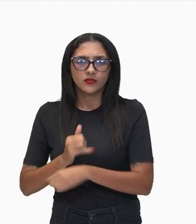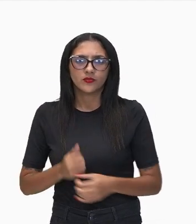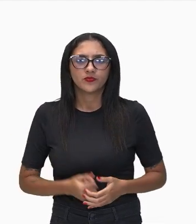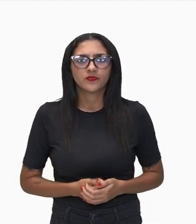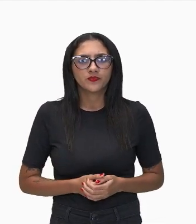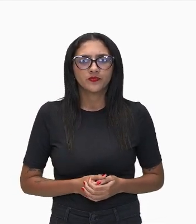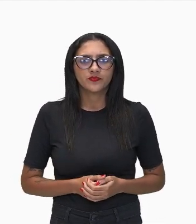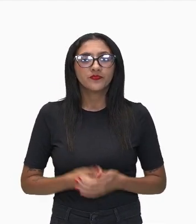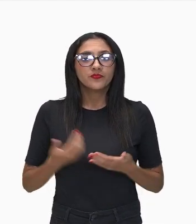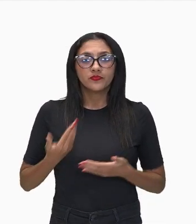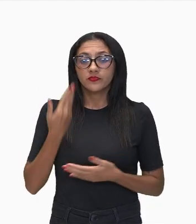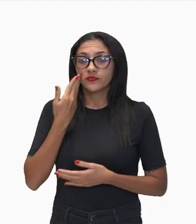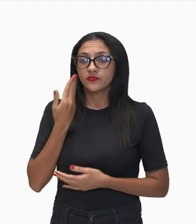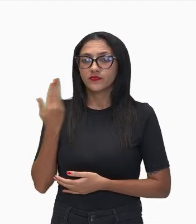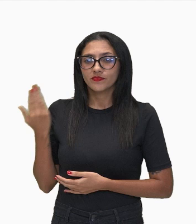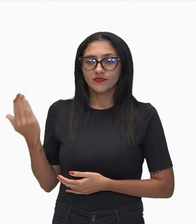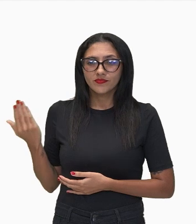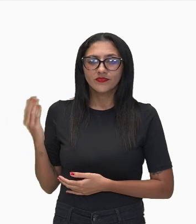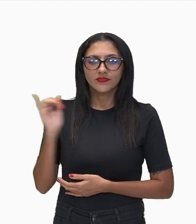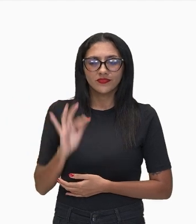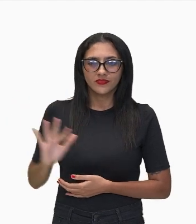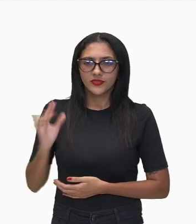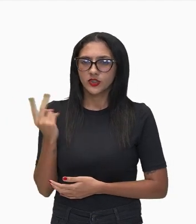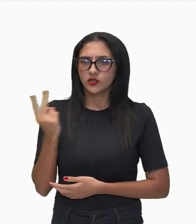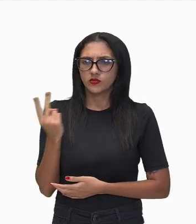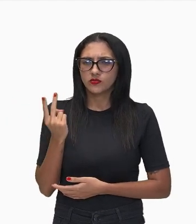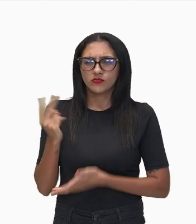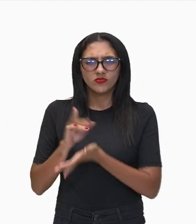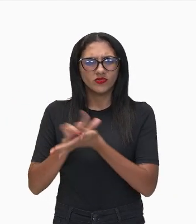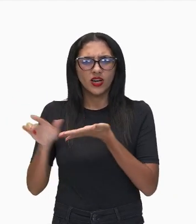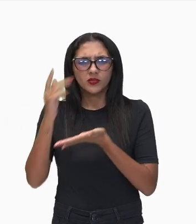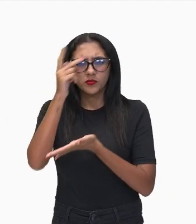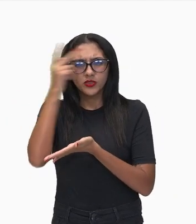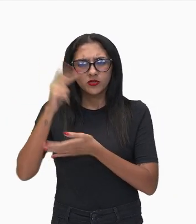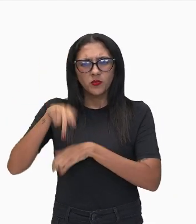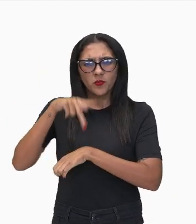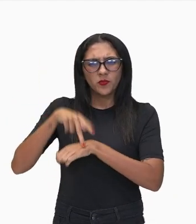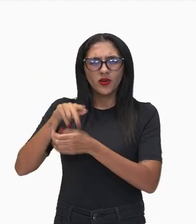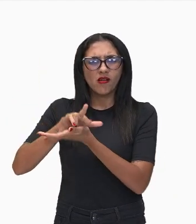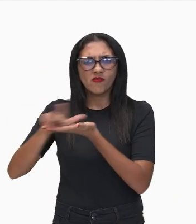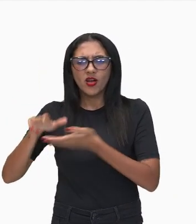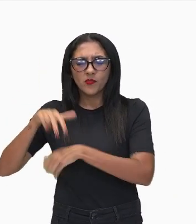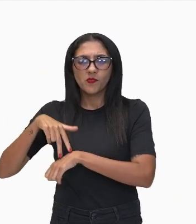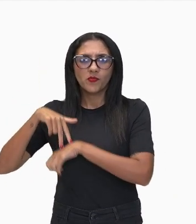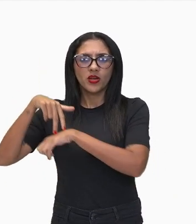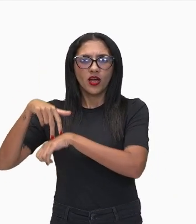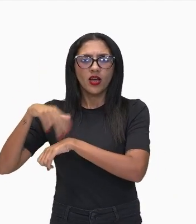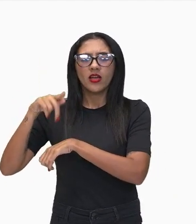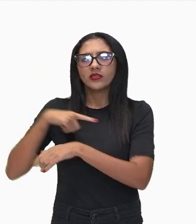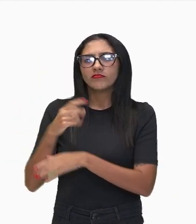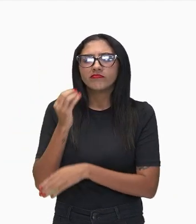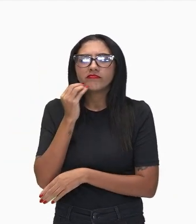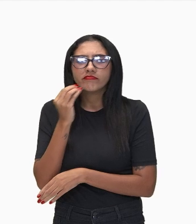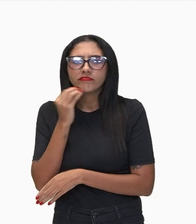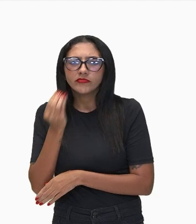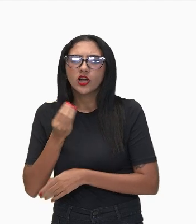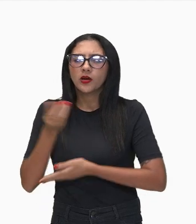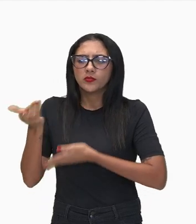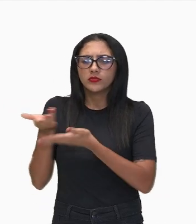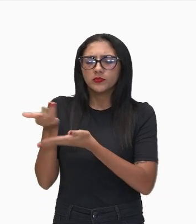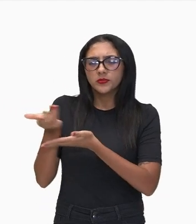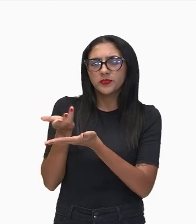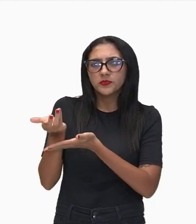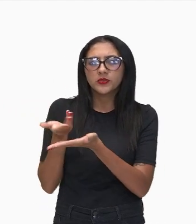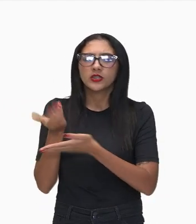aí que traz os chefes de estados reunidos, mostrando, né, eles buscando acordos, negociações